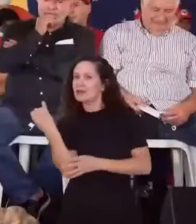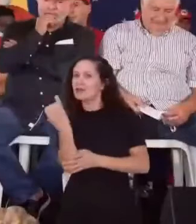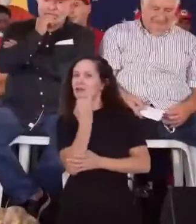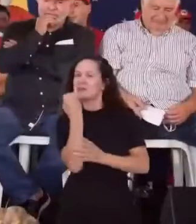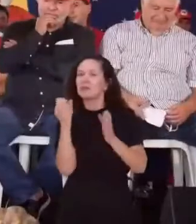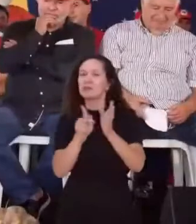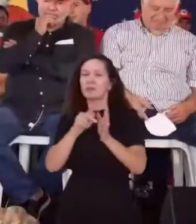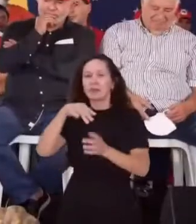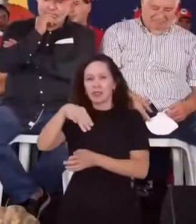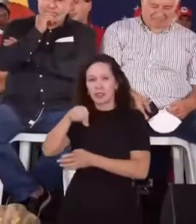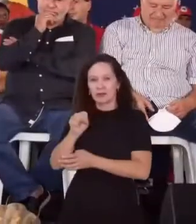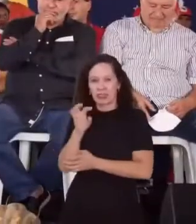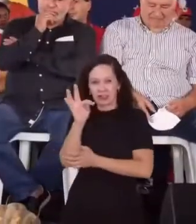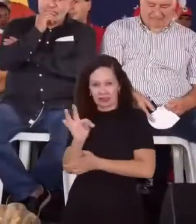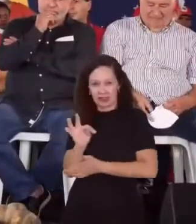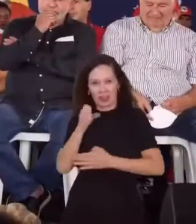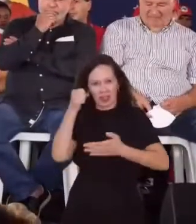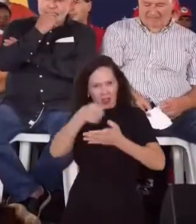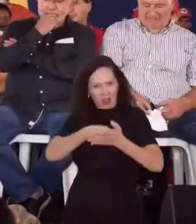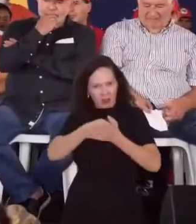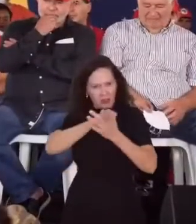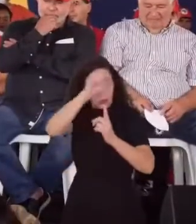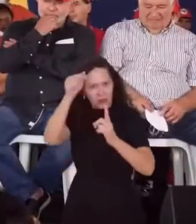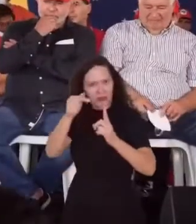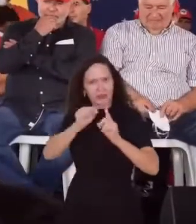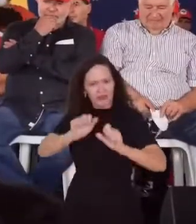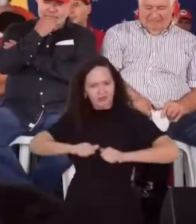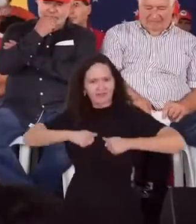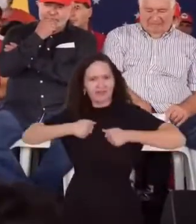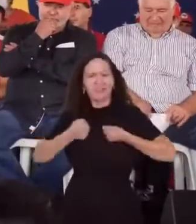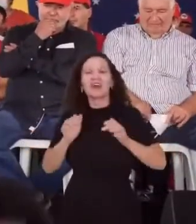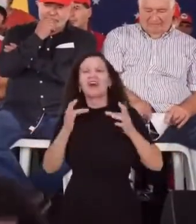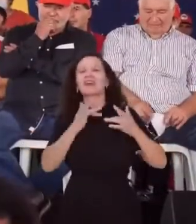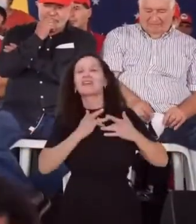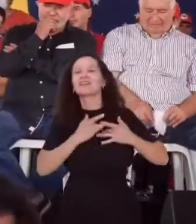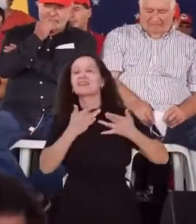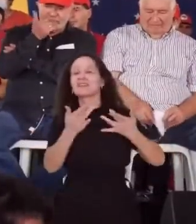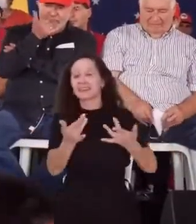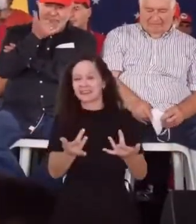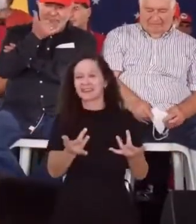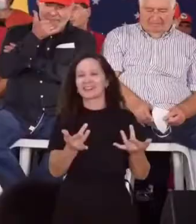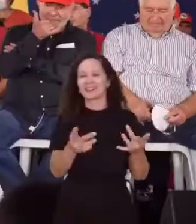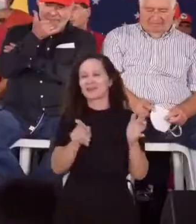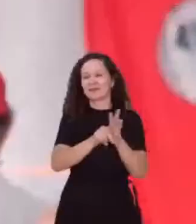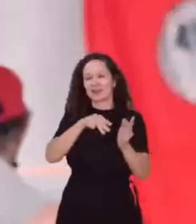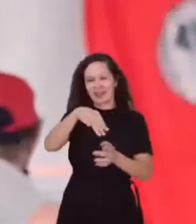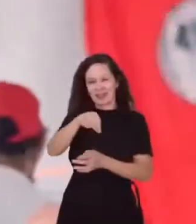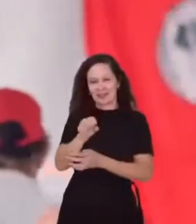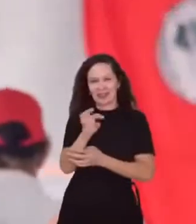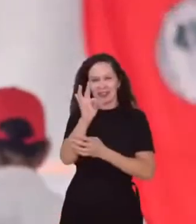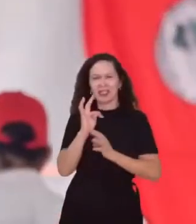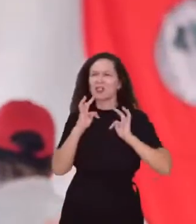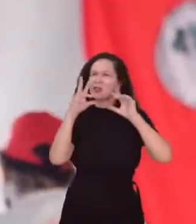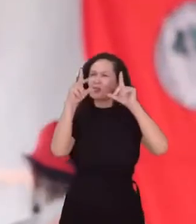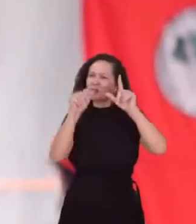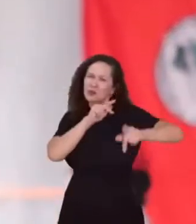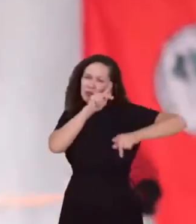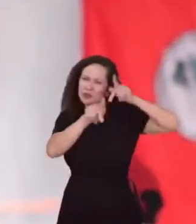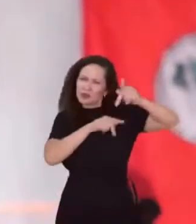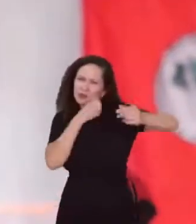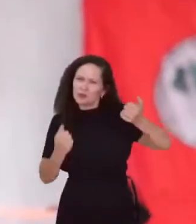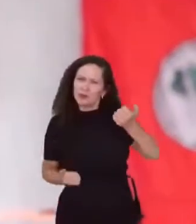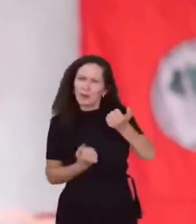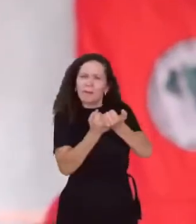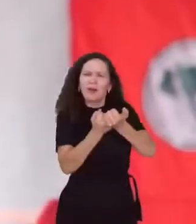da determinação, é a solidariedade. Em todas as lutas do povo, o MST está presente.